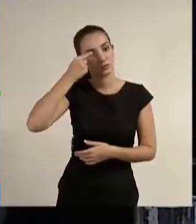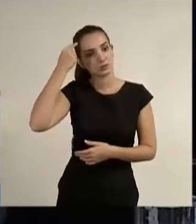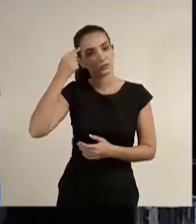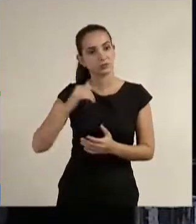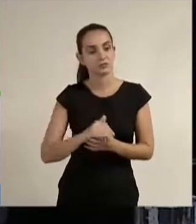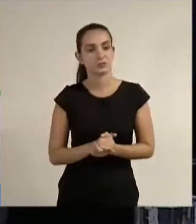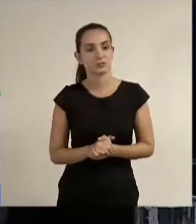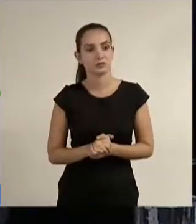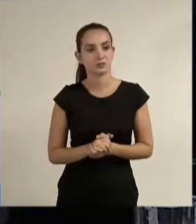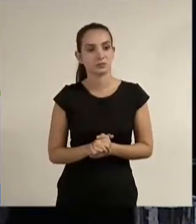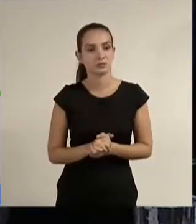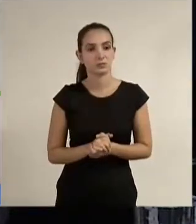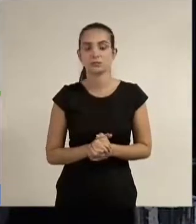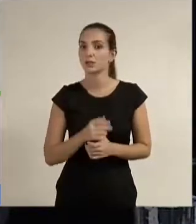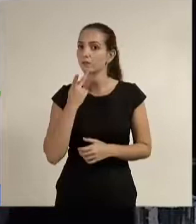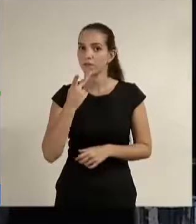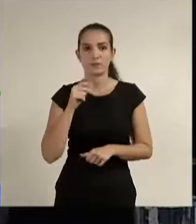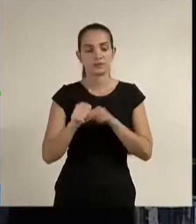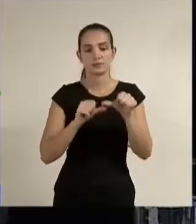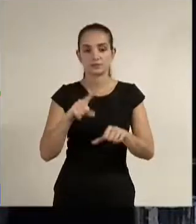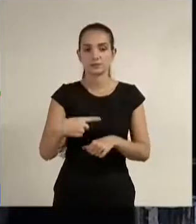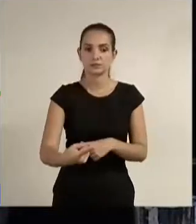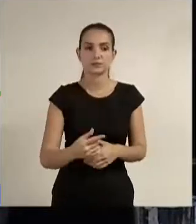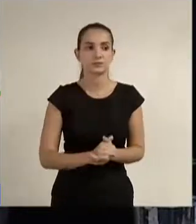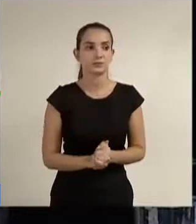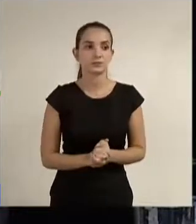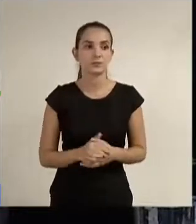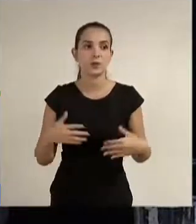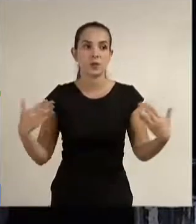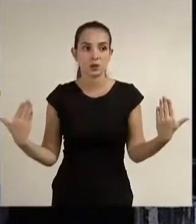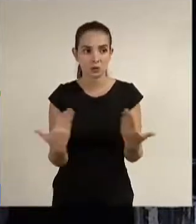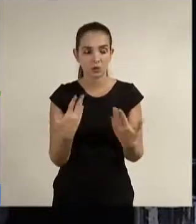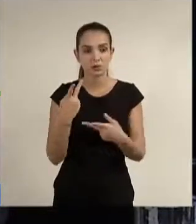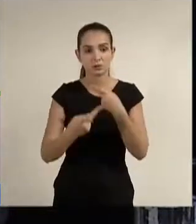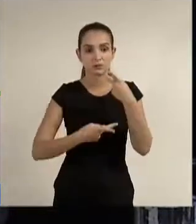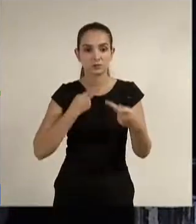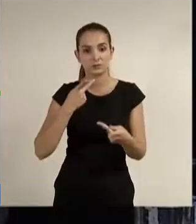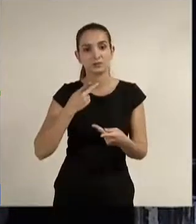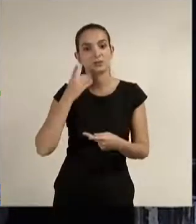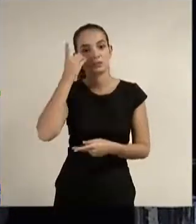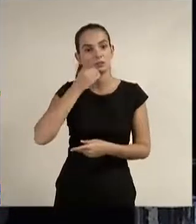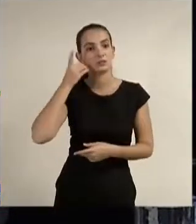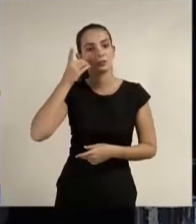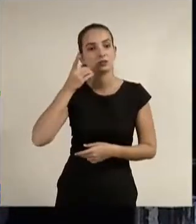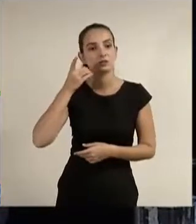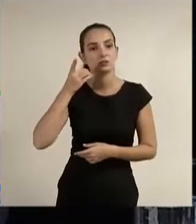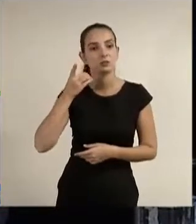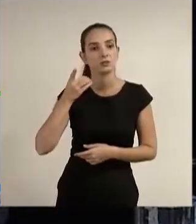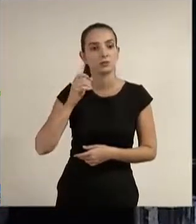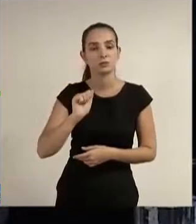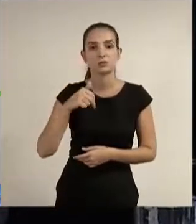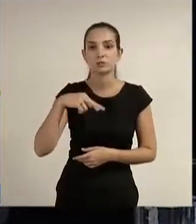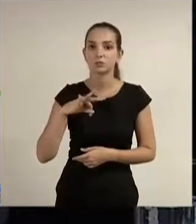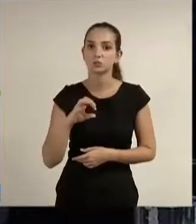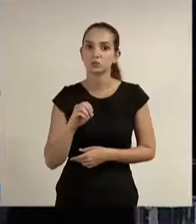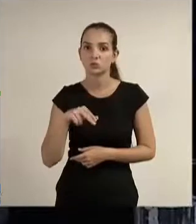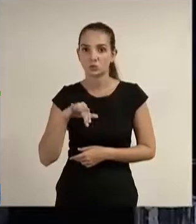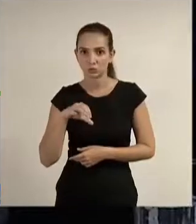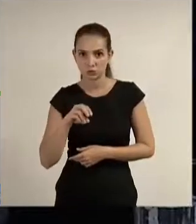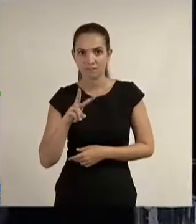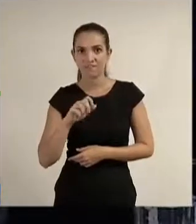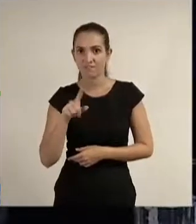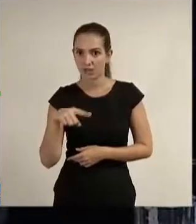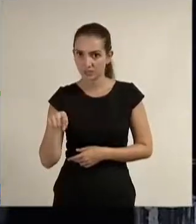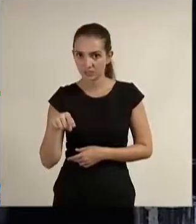Teixeira. Transfere com a palavra o deputado Antônio Vaz, do grande expediente.